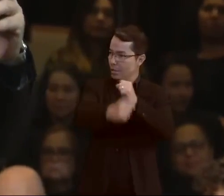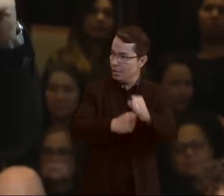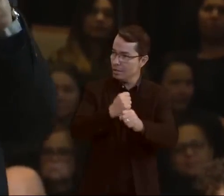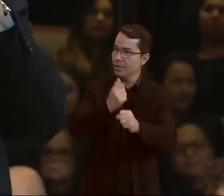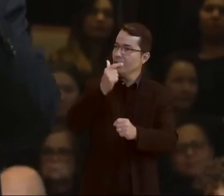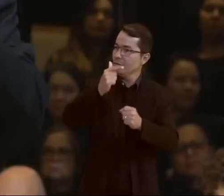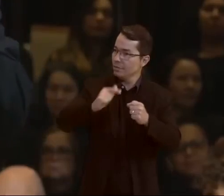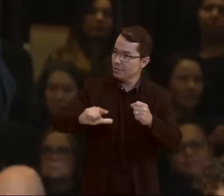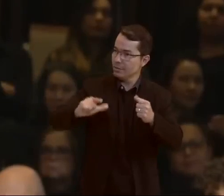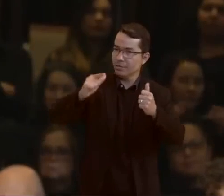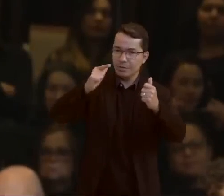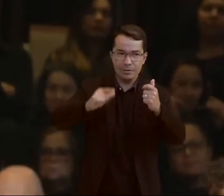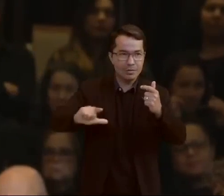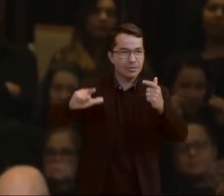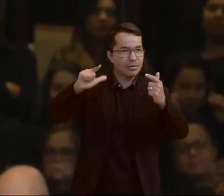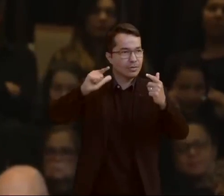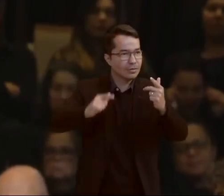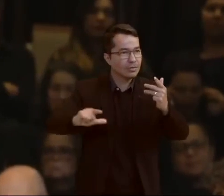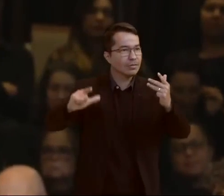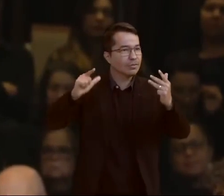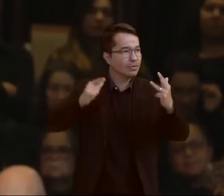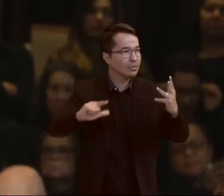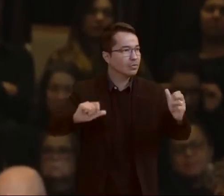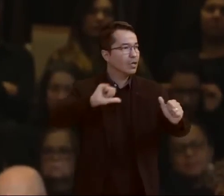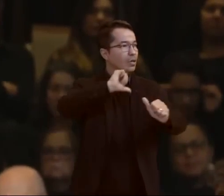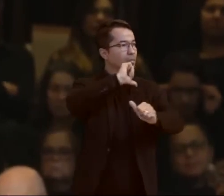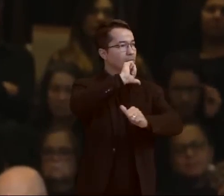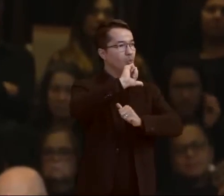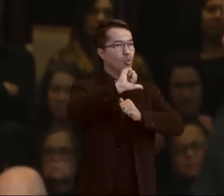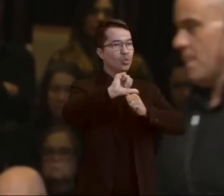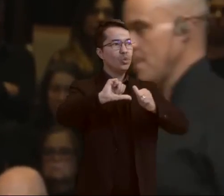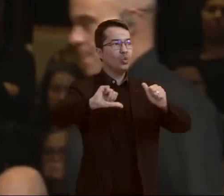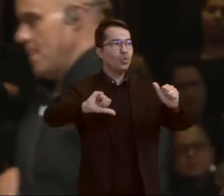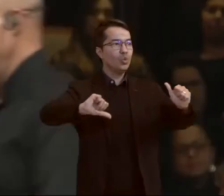mudou, eu estagnei. E é isso que o